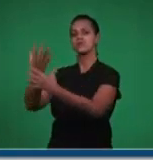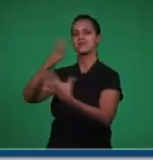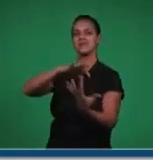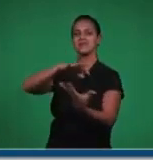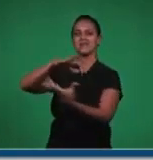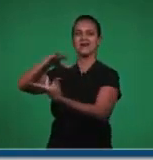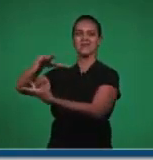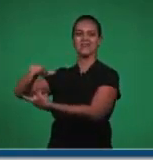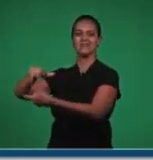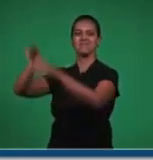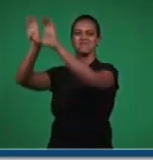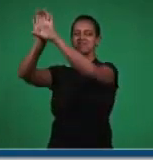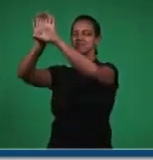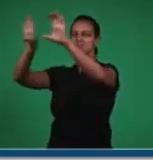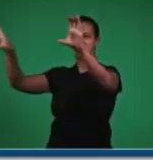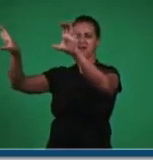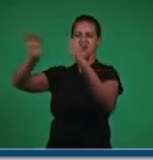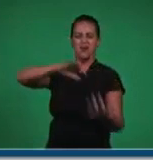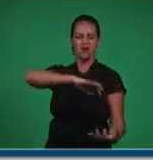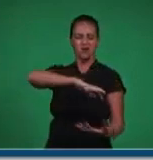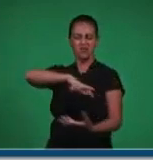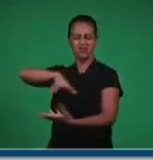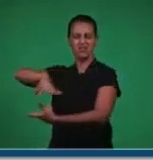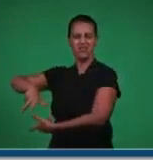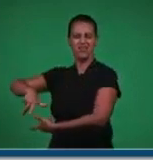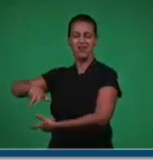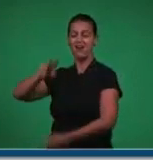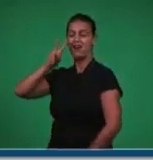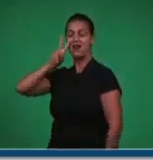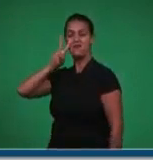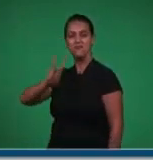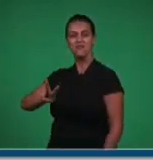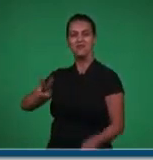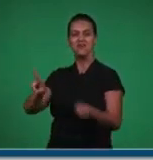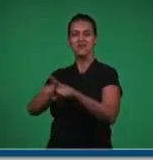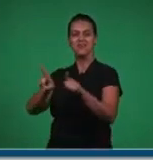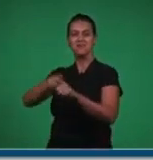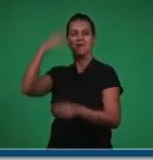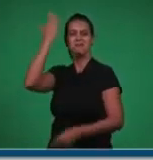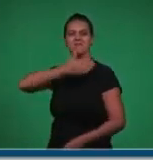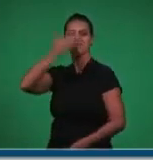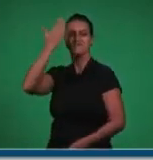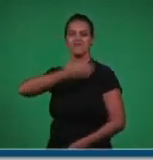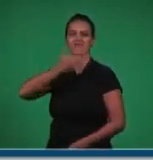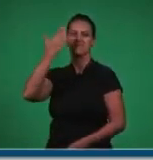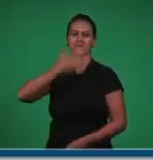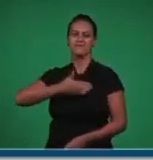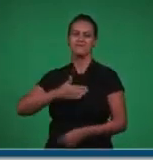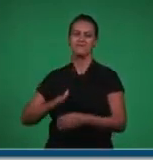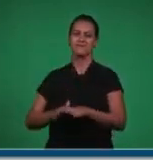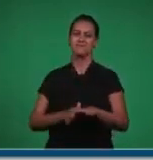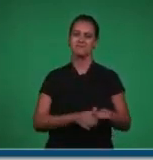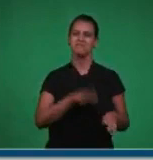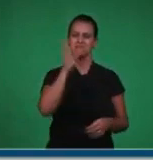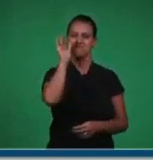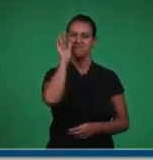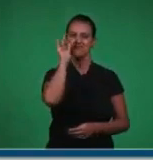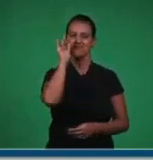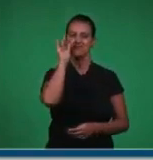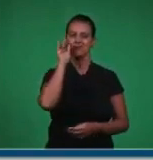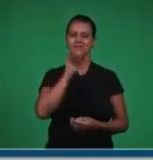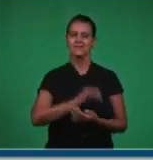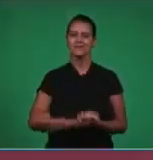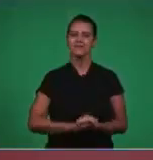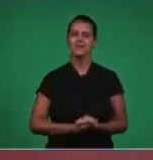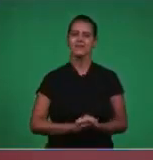nos céus e na terra, visíveis e invisíveis. Olha que interessante. Invisíveis nós vimos no